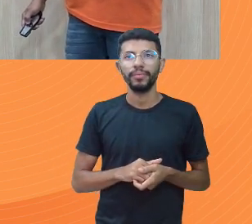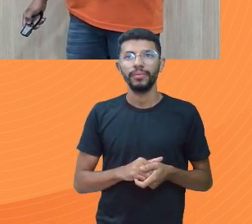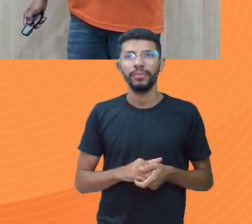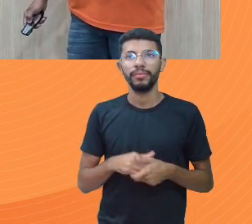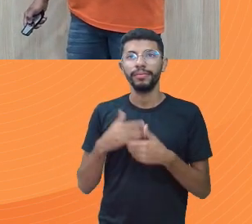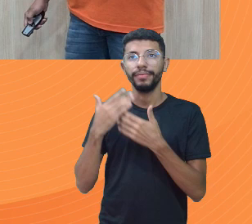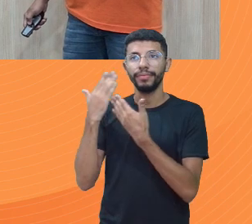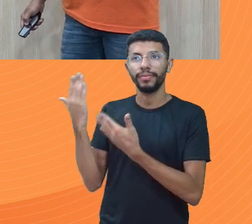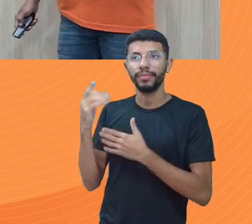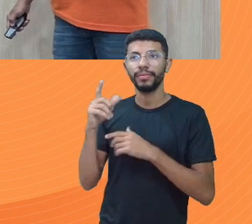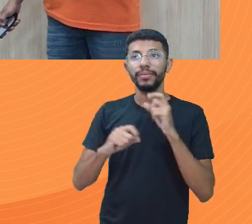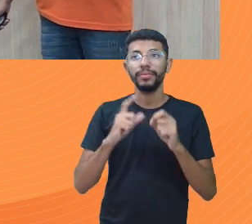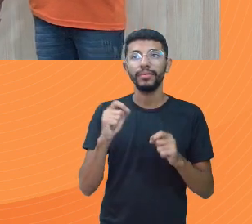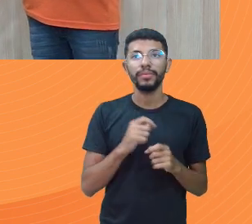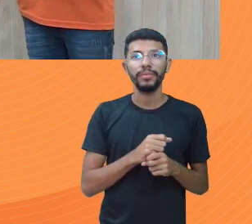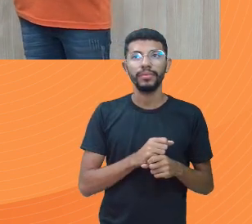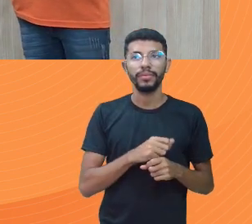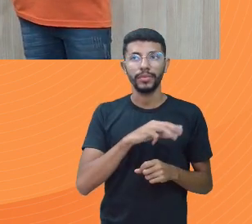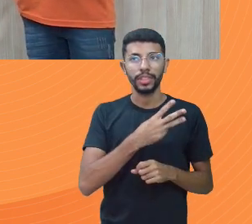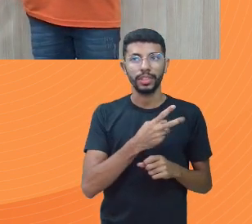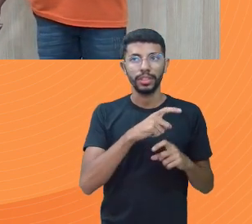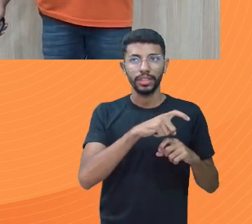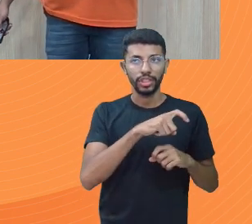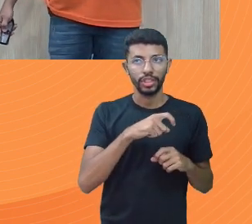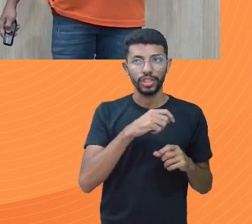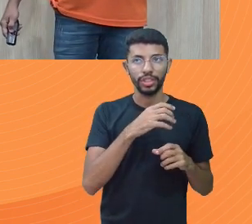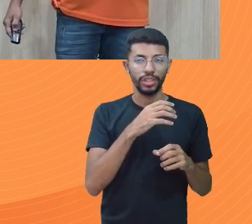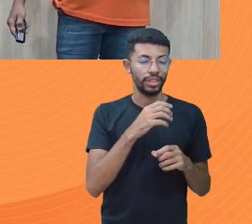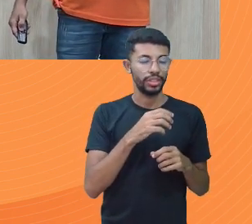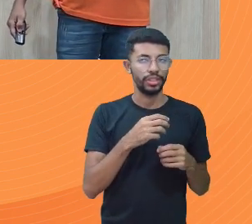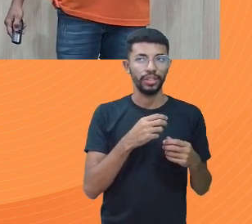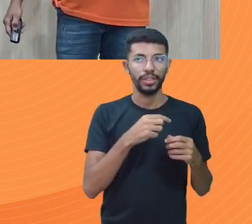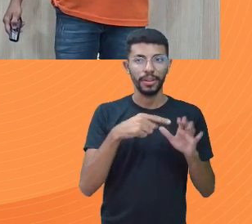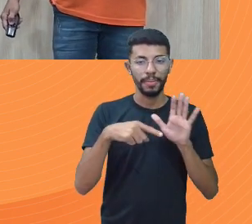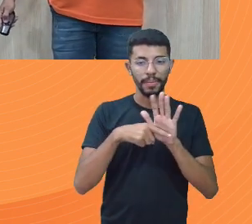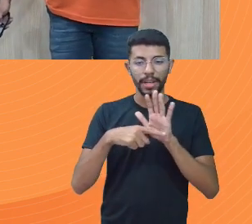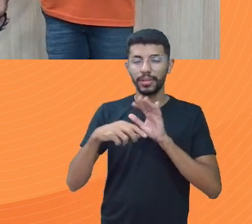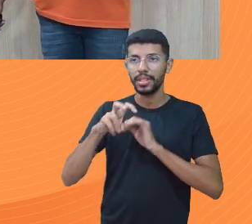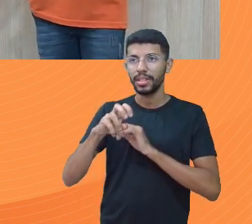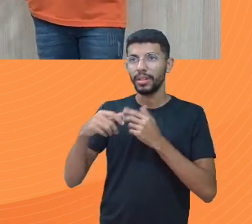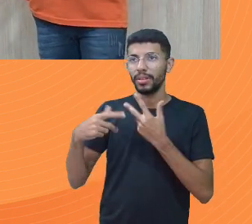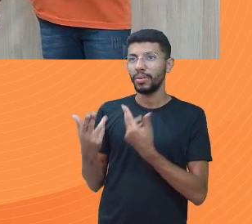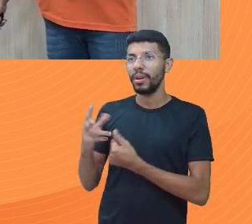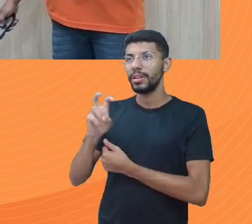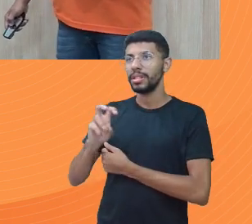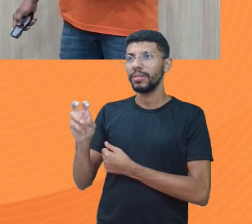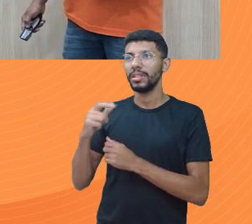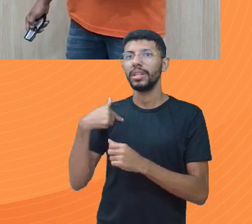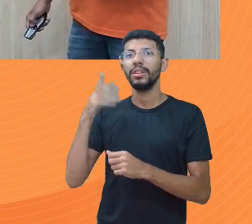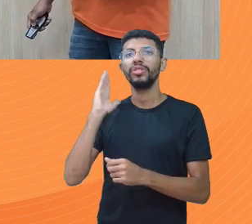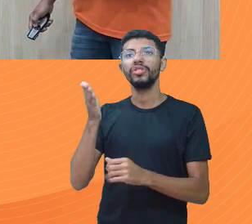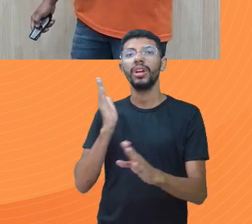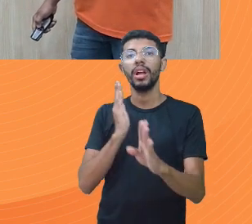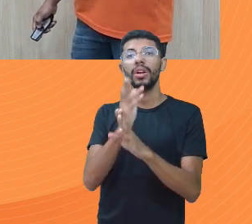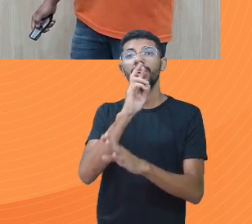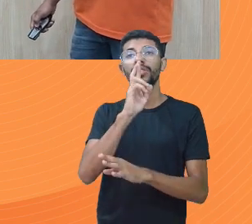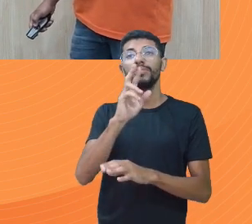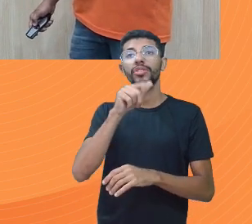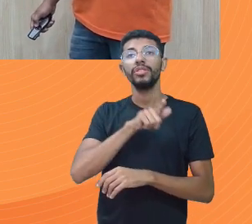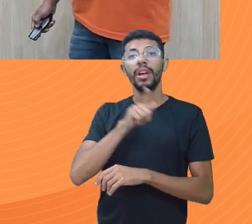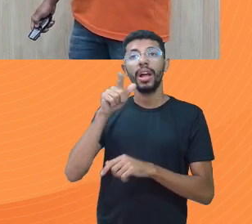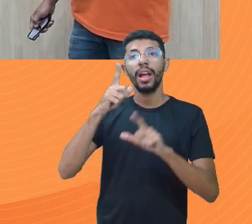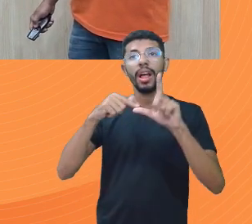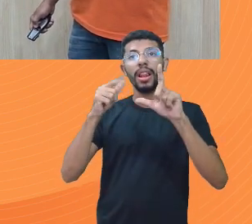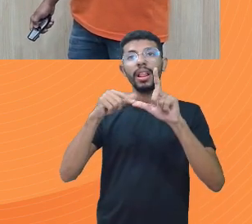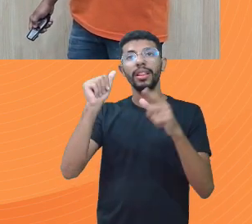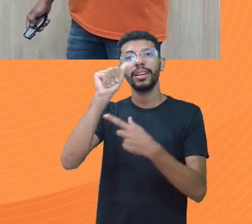Então, fica aí com 3x menos 5 igual a 55, que eu já encontro a resposta ali na